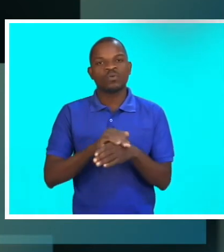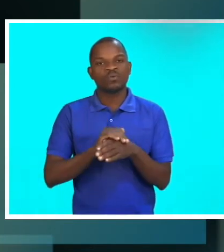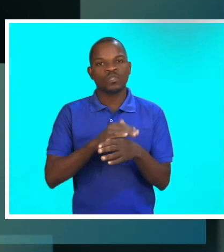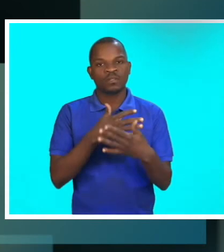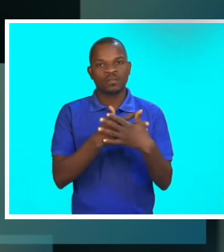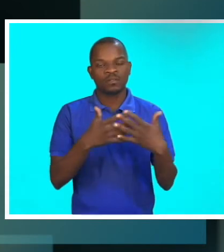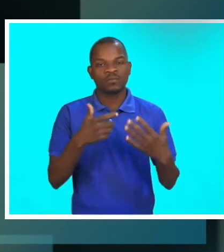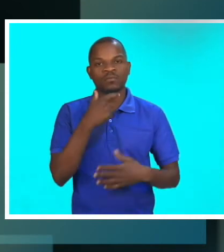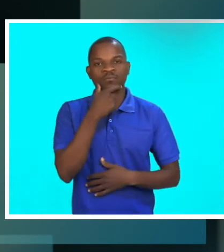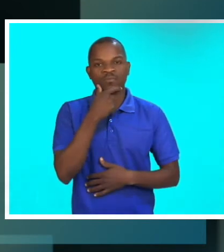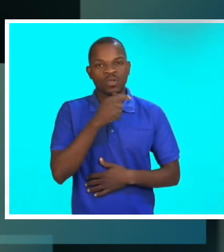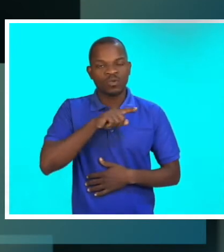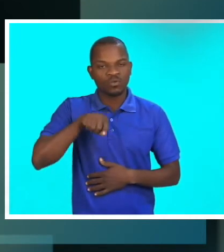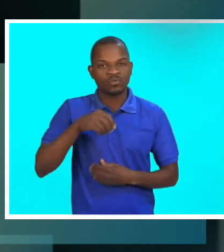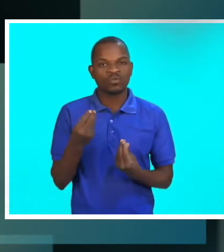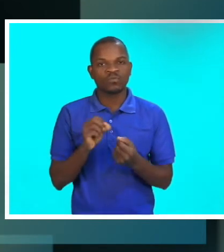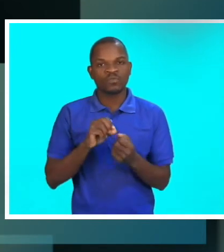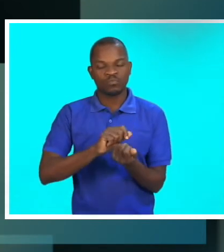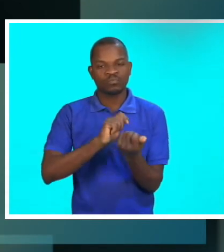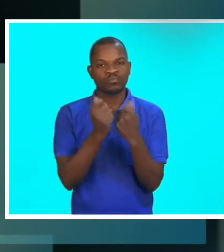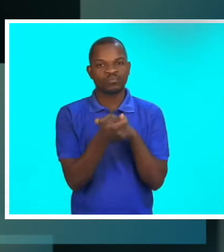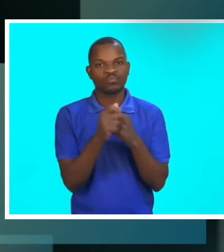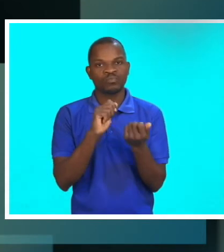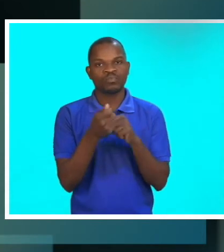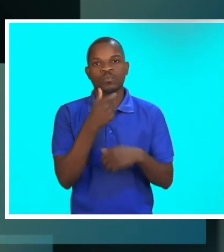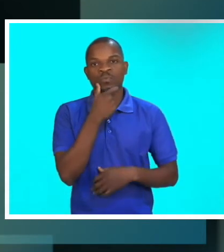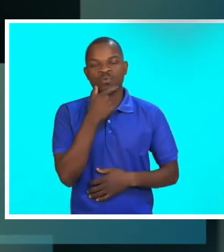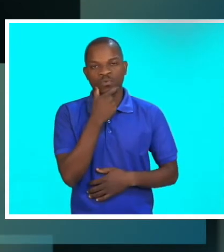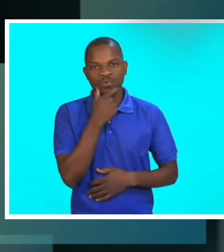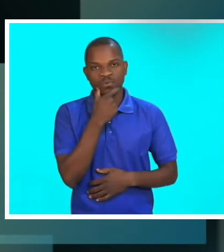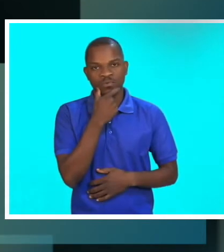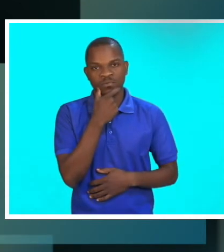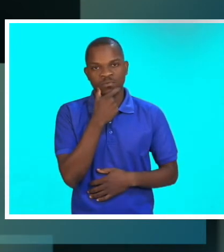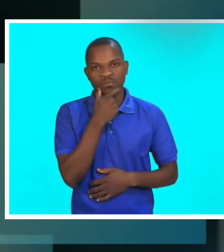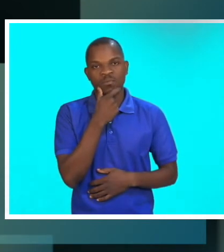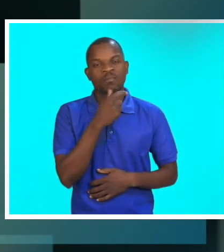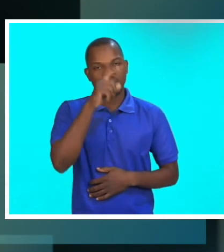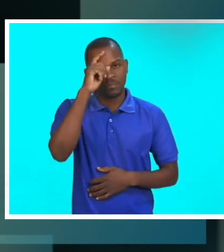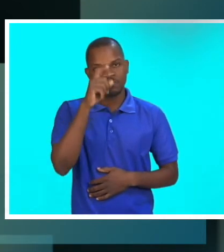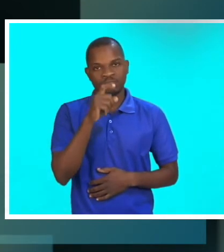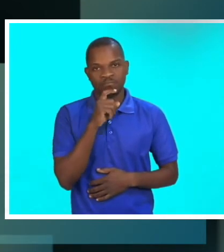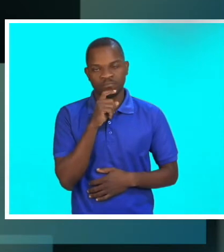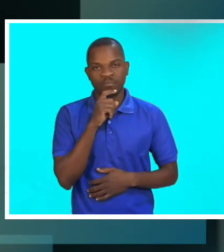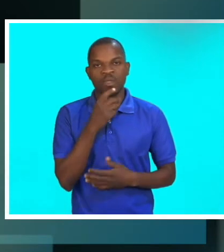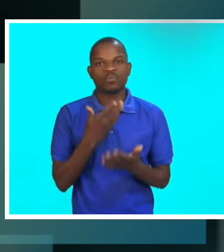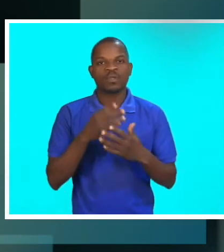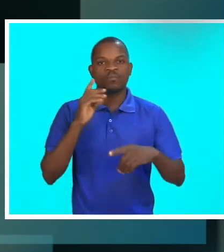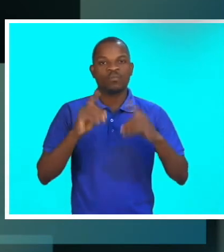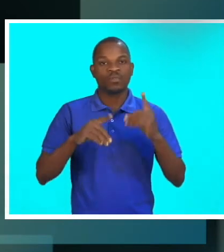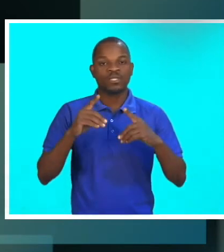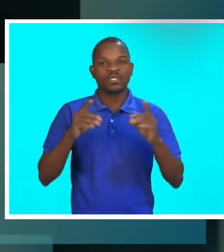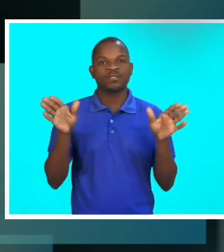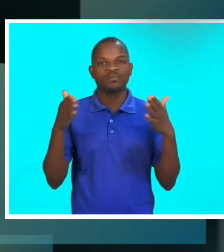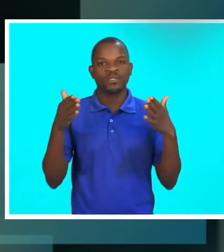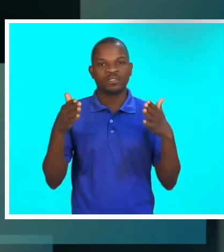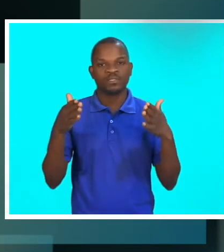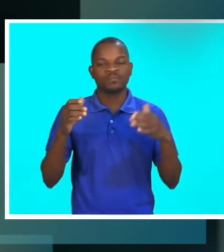documentos que vêm dentro geralmente são todos em inglês nós nós não temos que traduzir depois depois foi de três de